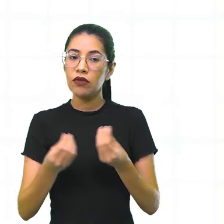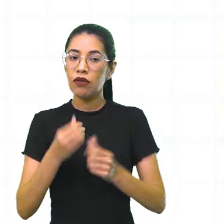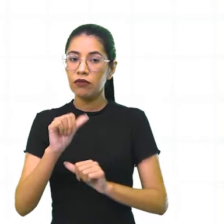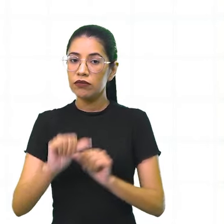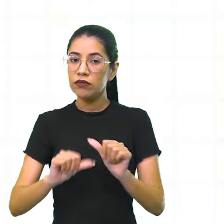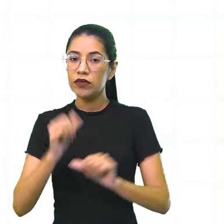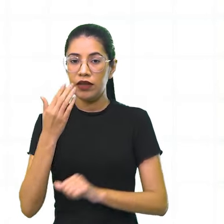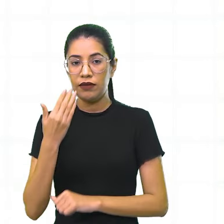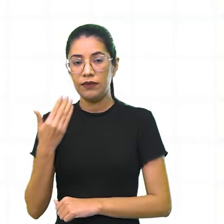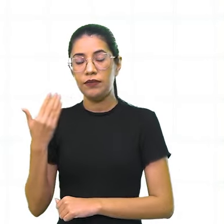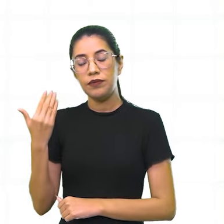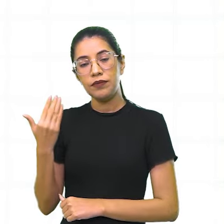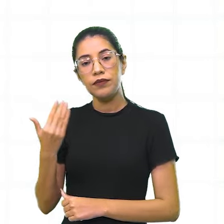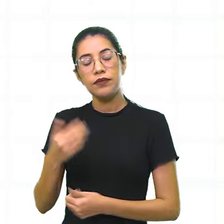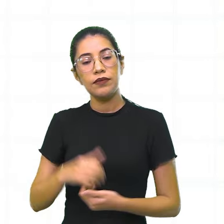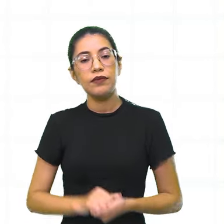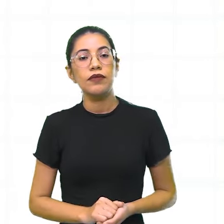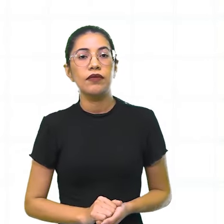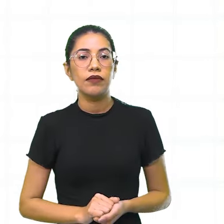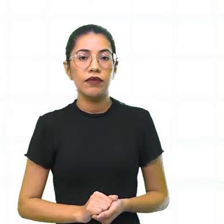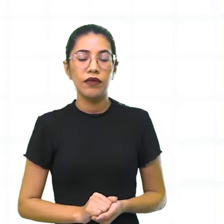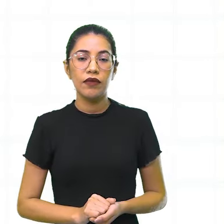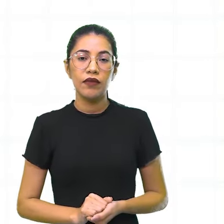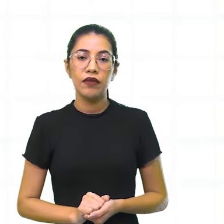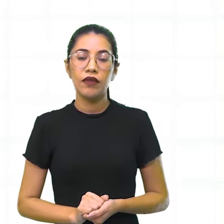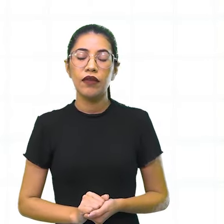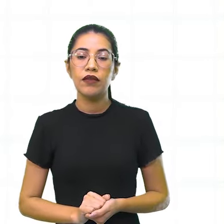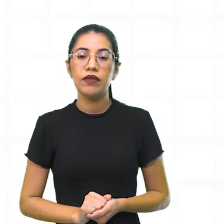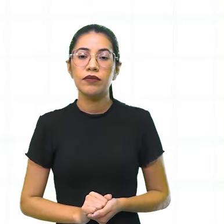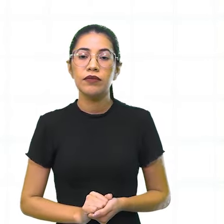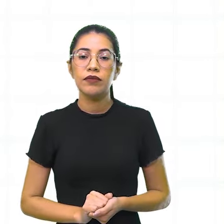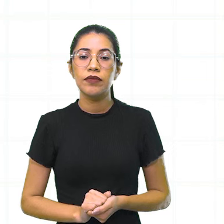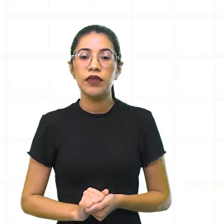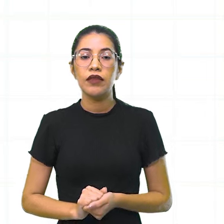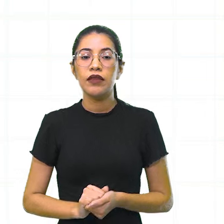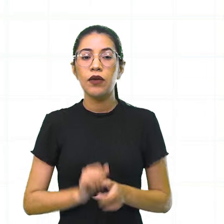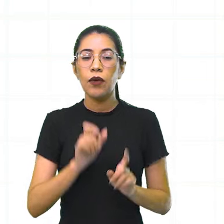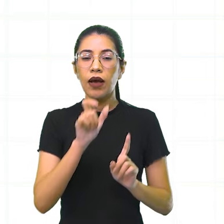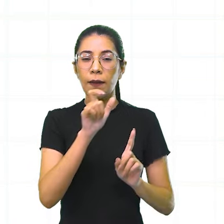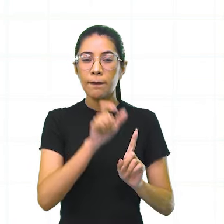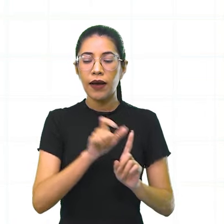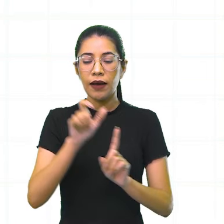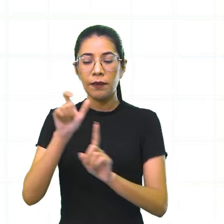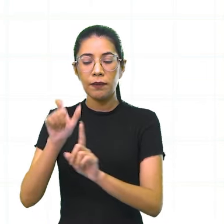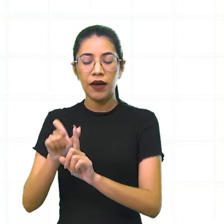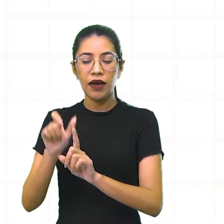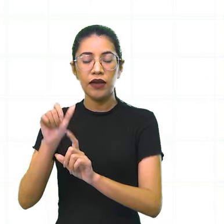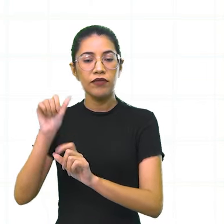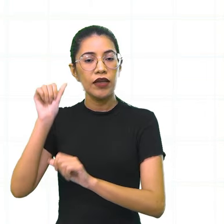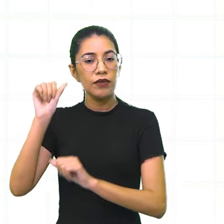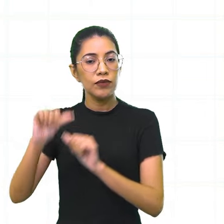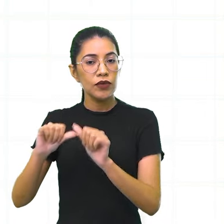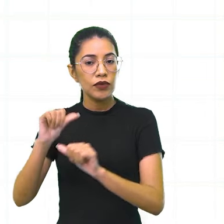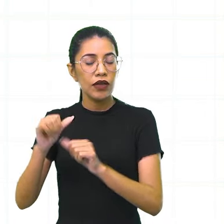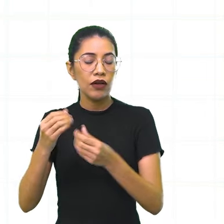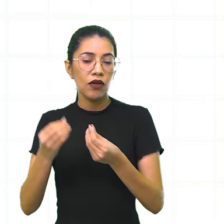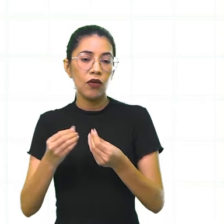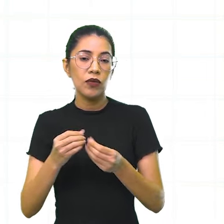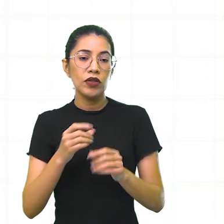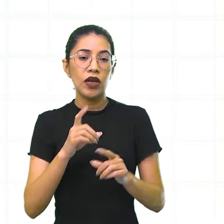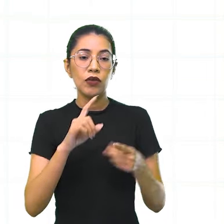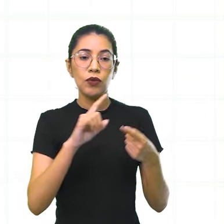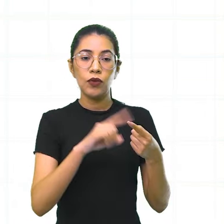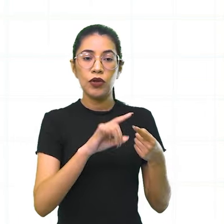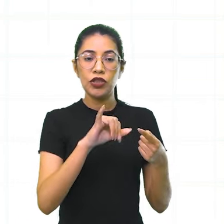só. Na mudança das pessoas do discurso, né? Quando eu quero mudar do discurso